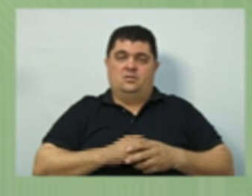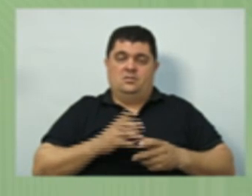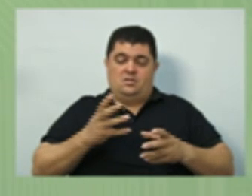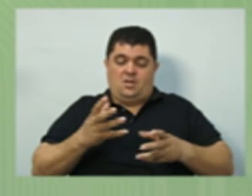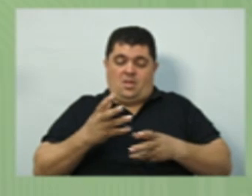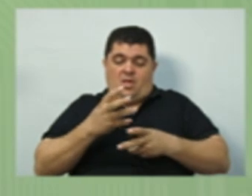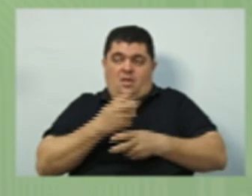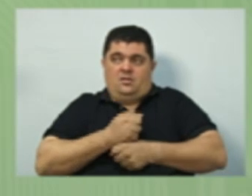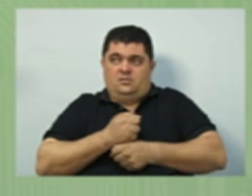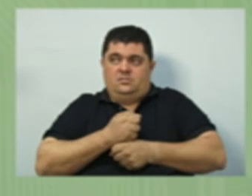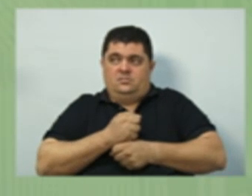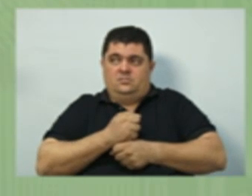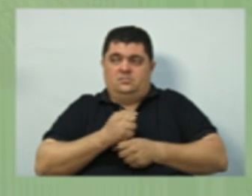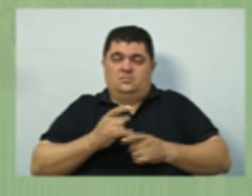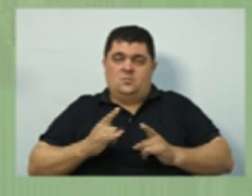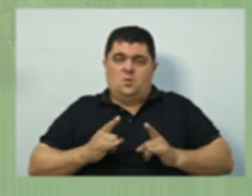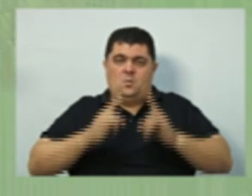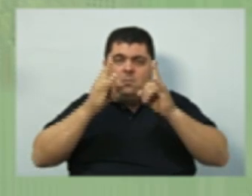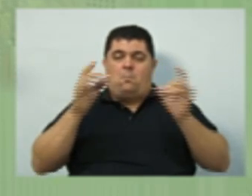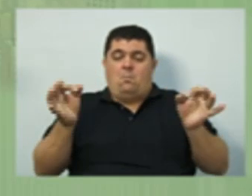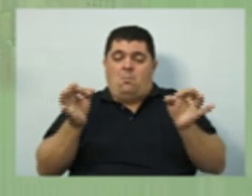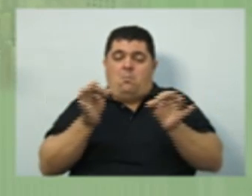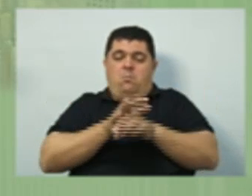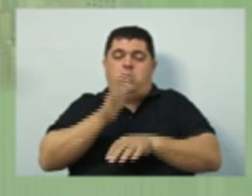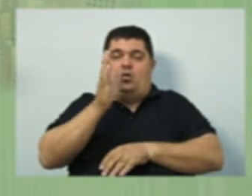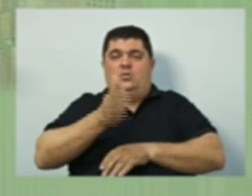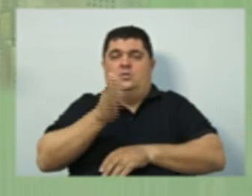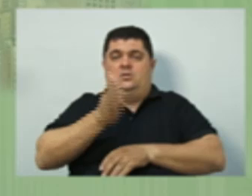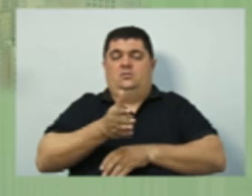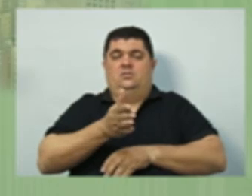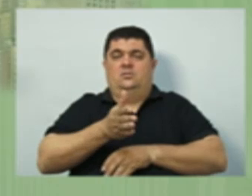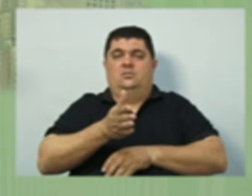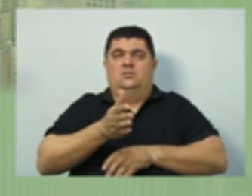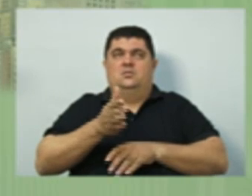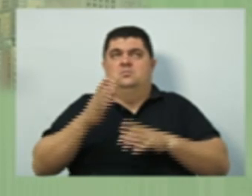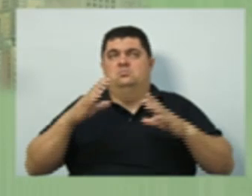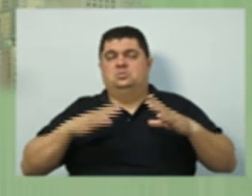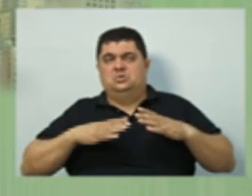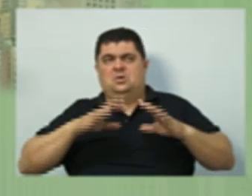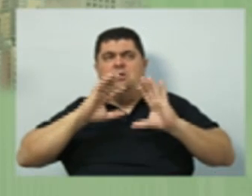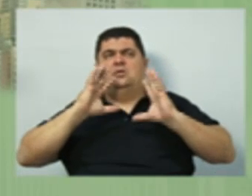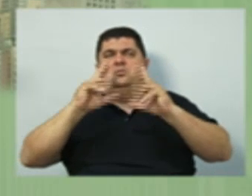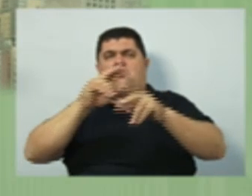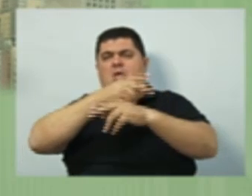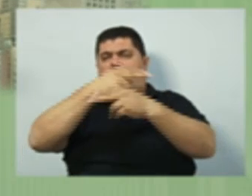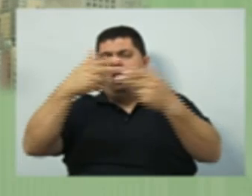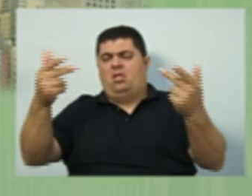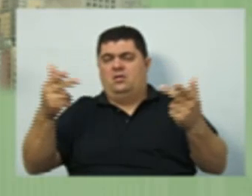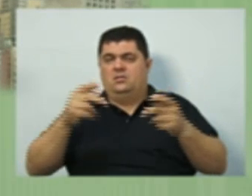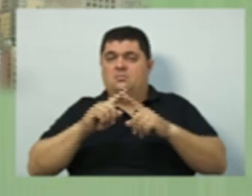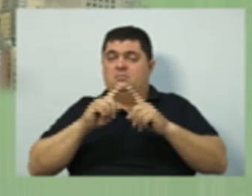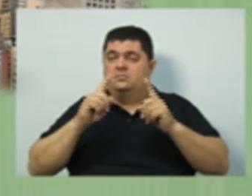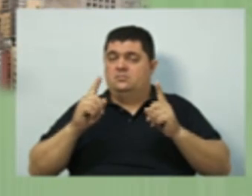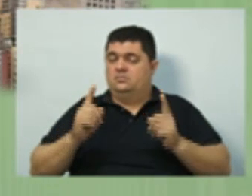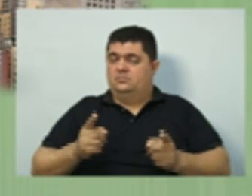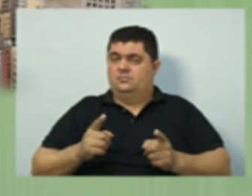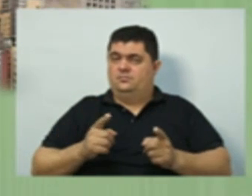dos dois que nós temos a construção de nosso mundo, de nossa cidade, de tudo que existe.